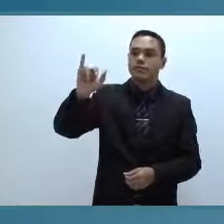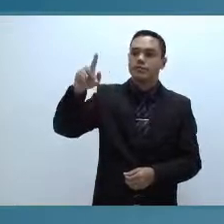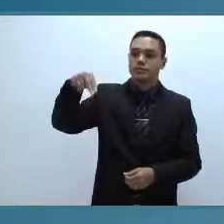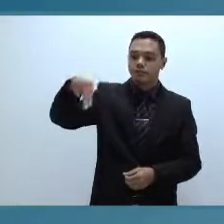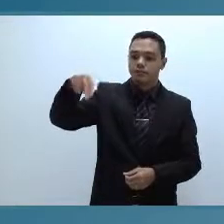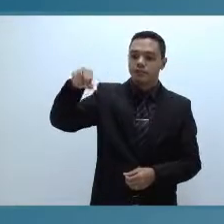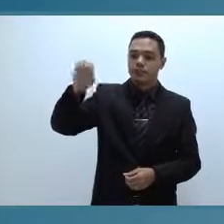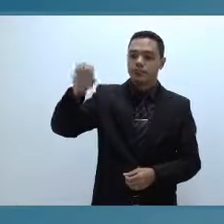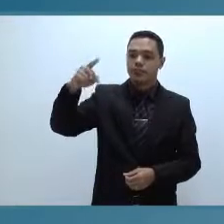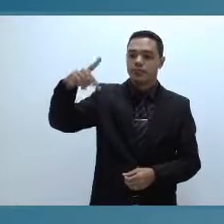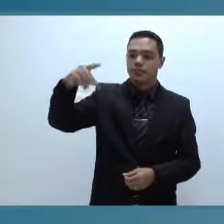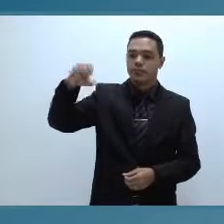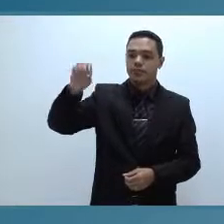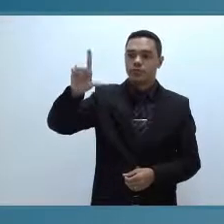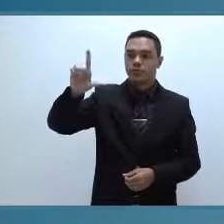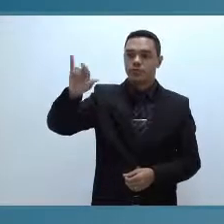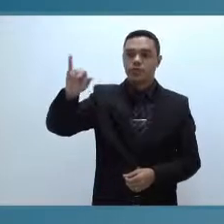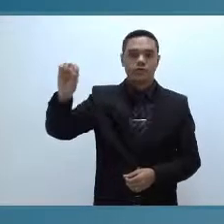De número